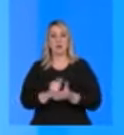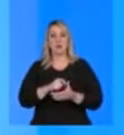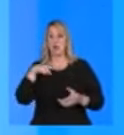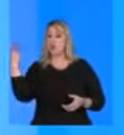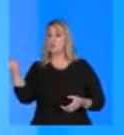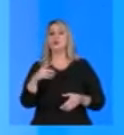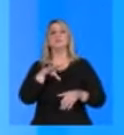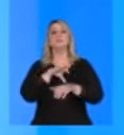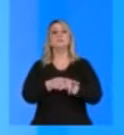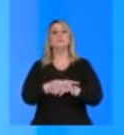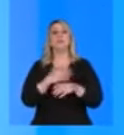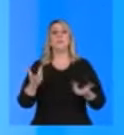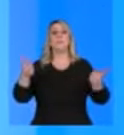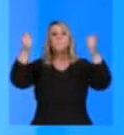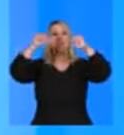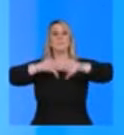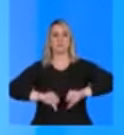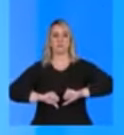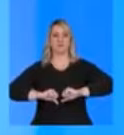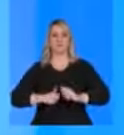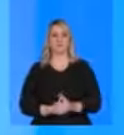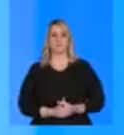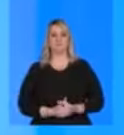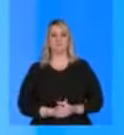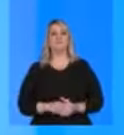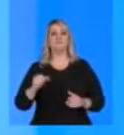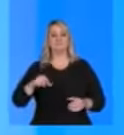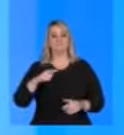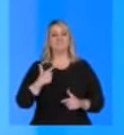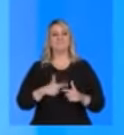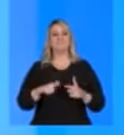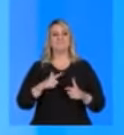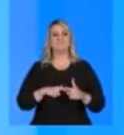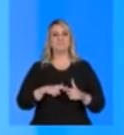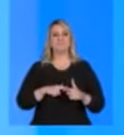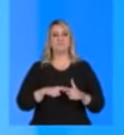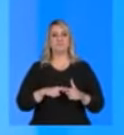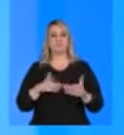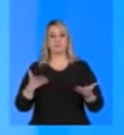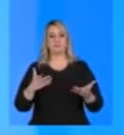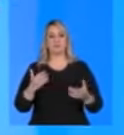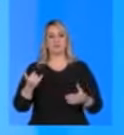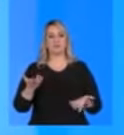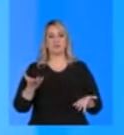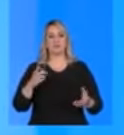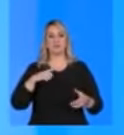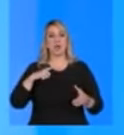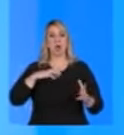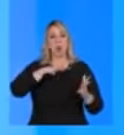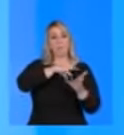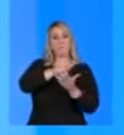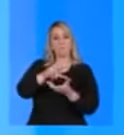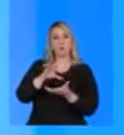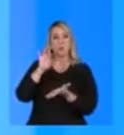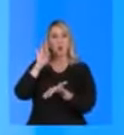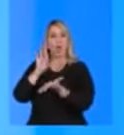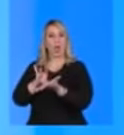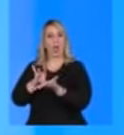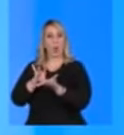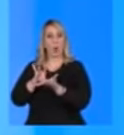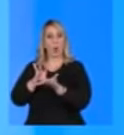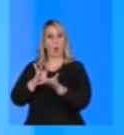nossa segurança vai piorar é uma situação como bem colocou aqui o freeso eh tem um mundo real e tem um mundo